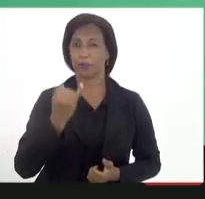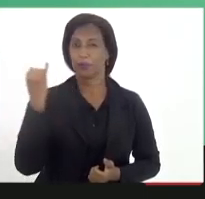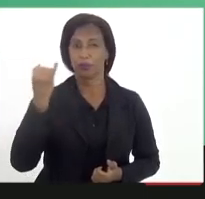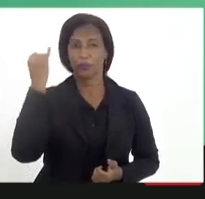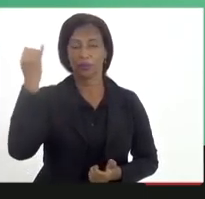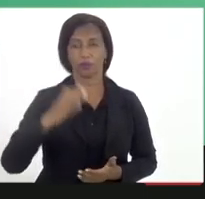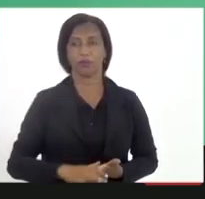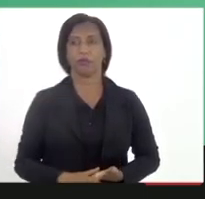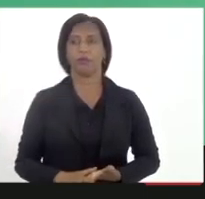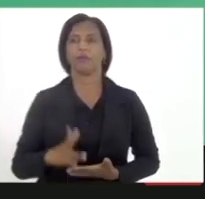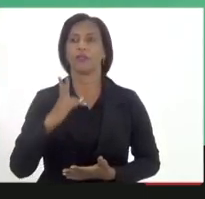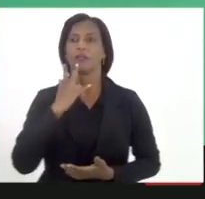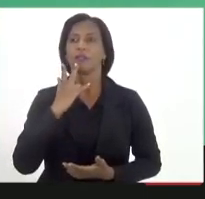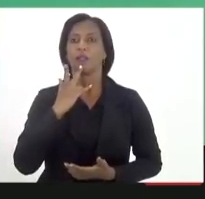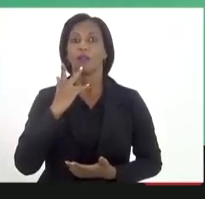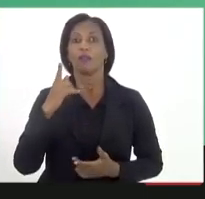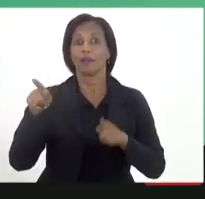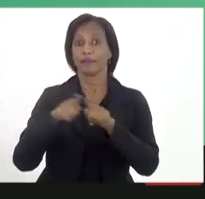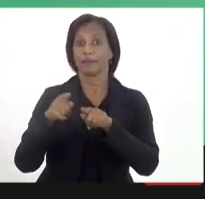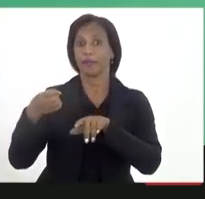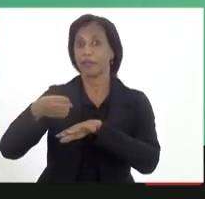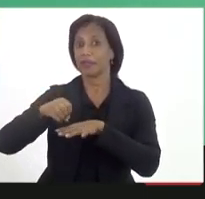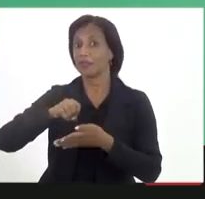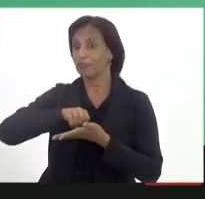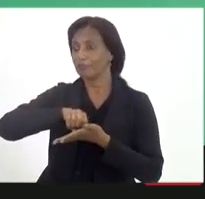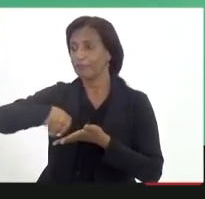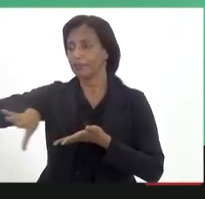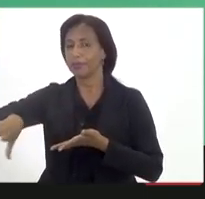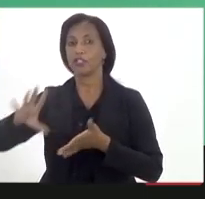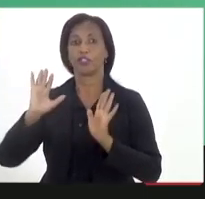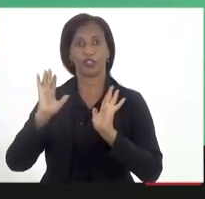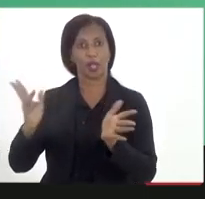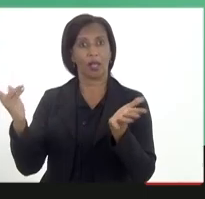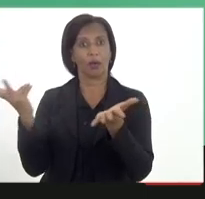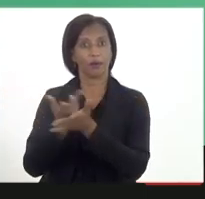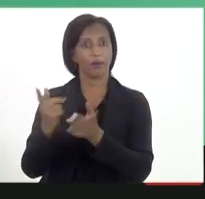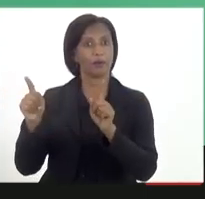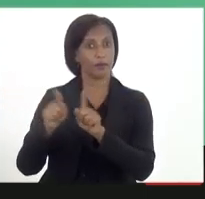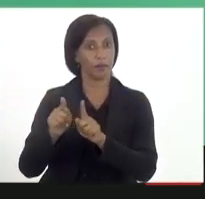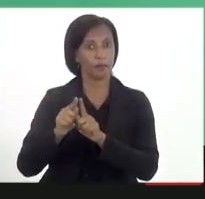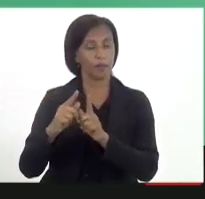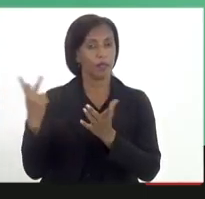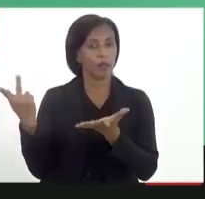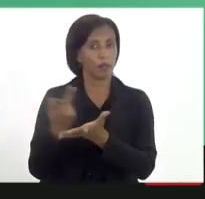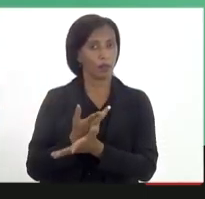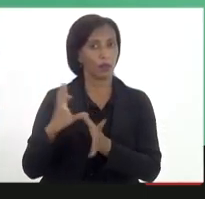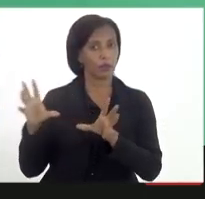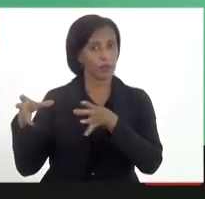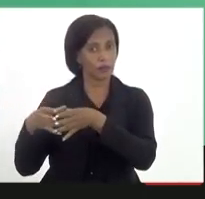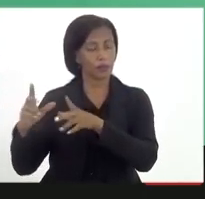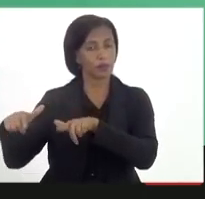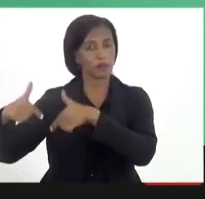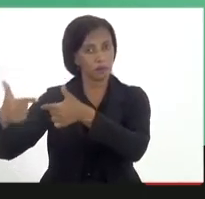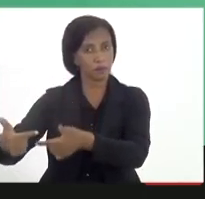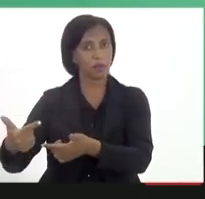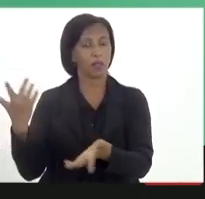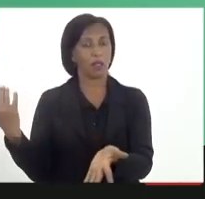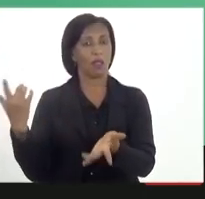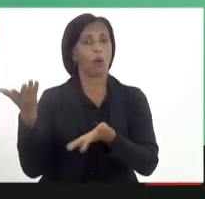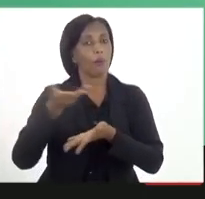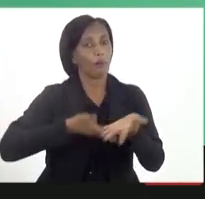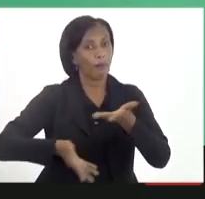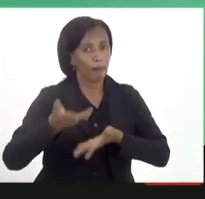a questão da das explosões também nós já tivemos eventos aumentando essa essa essa situação inclusive com